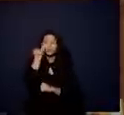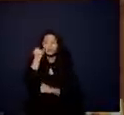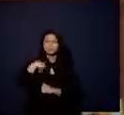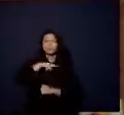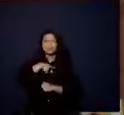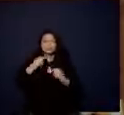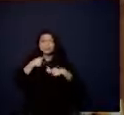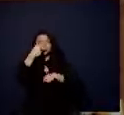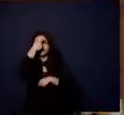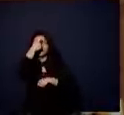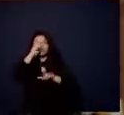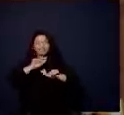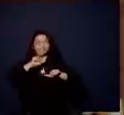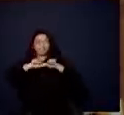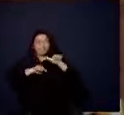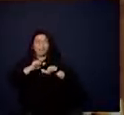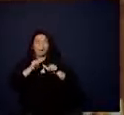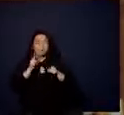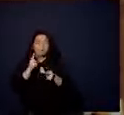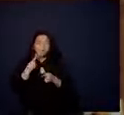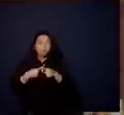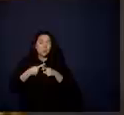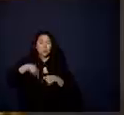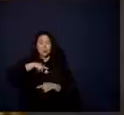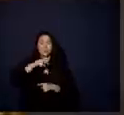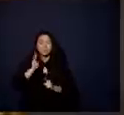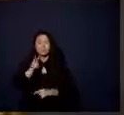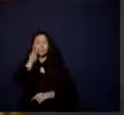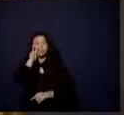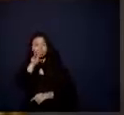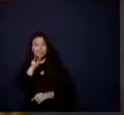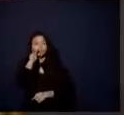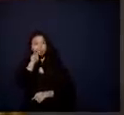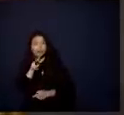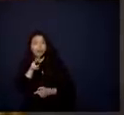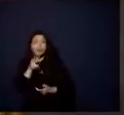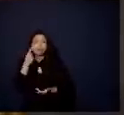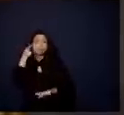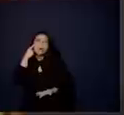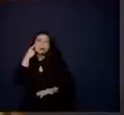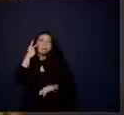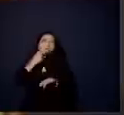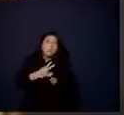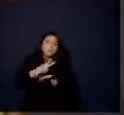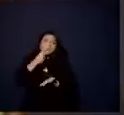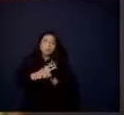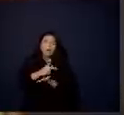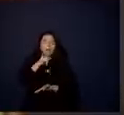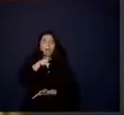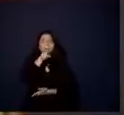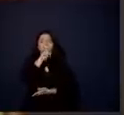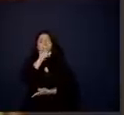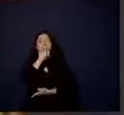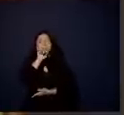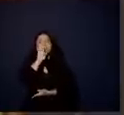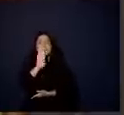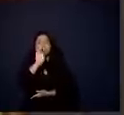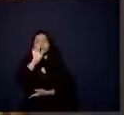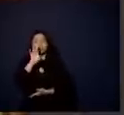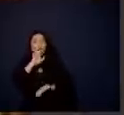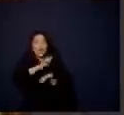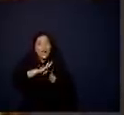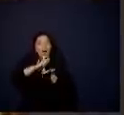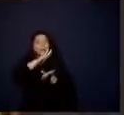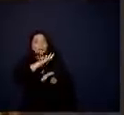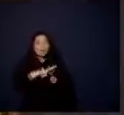paradigma né a gente olha muito para política pública pela Ótica né como a gente faz no PIB pela ótica da despesa então